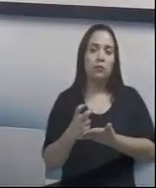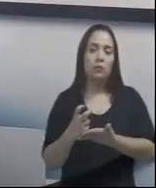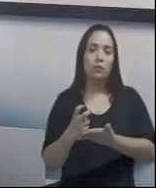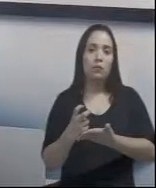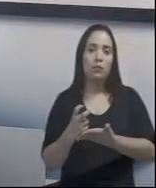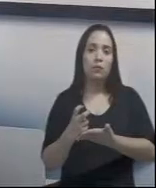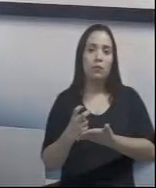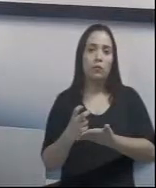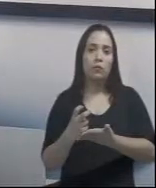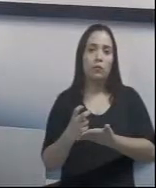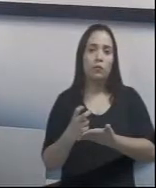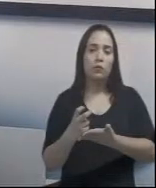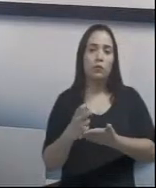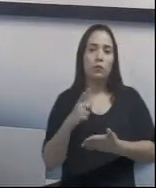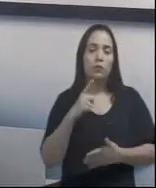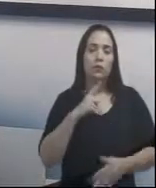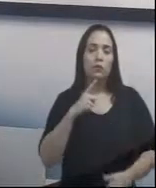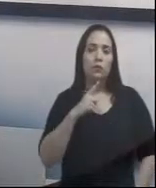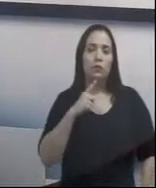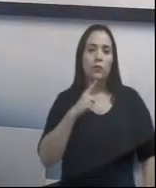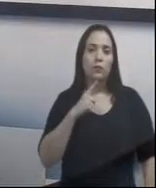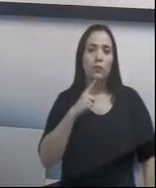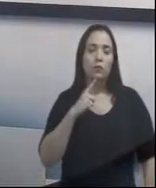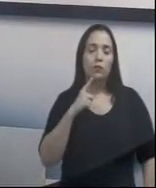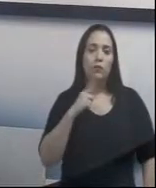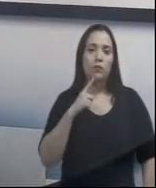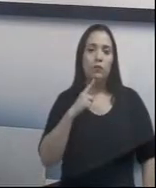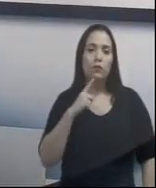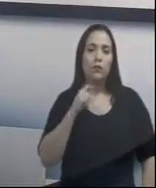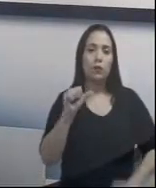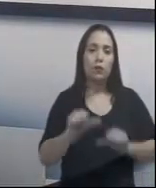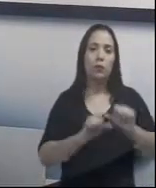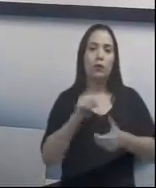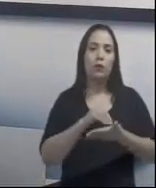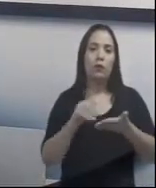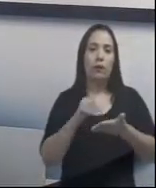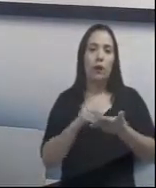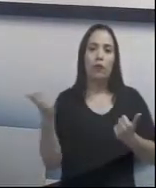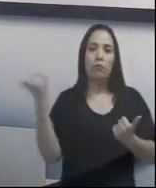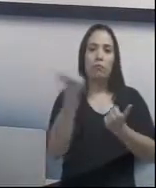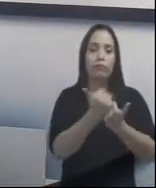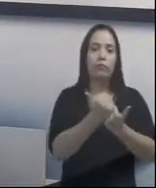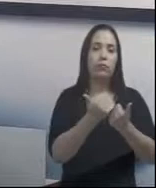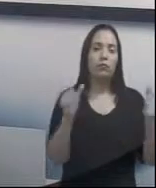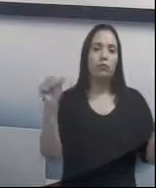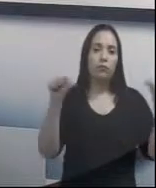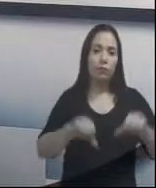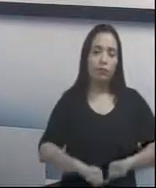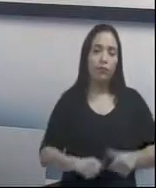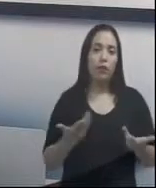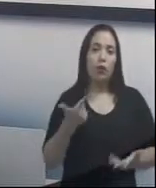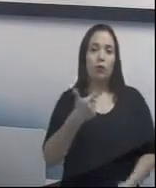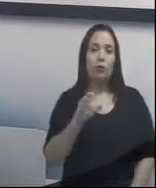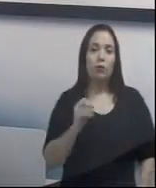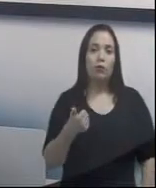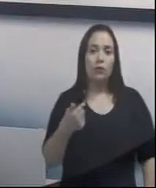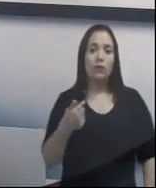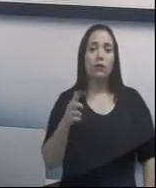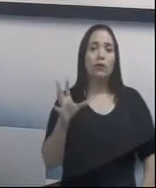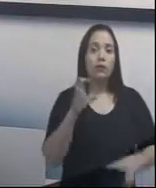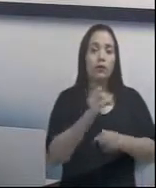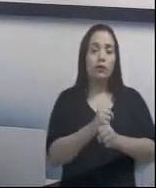né, deputado? Que o time está ganhando, ninguém se mexe. Mexeram. E não deu certo, não. 2017 foi